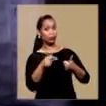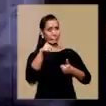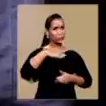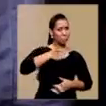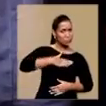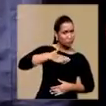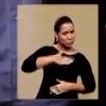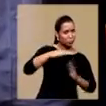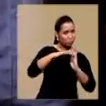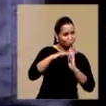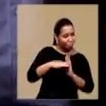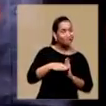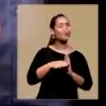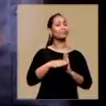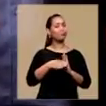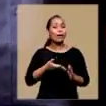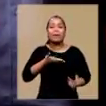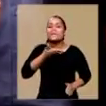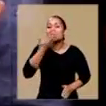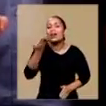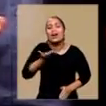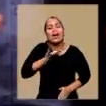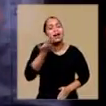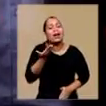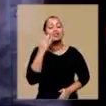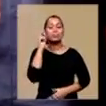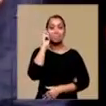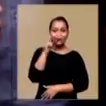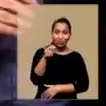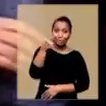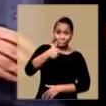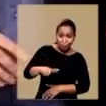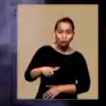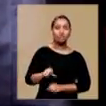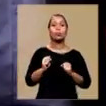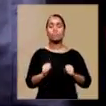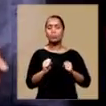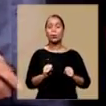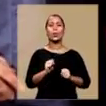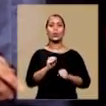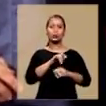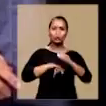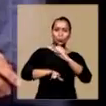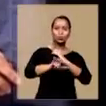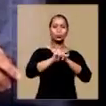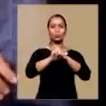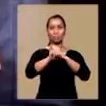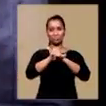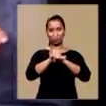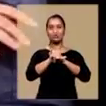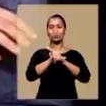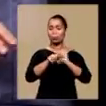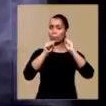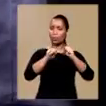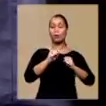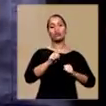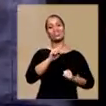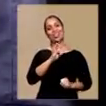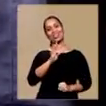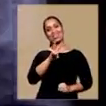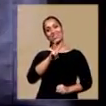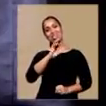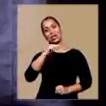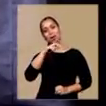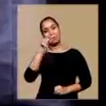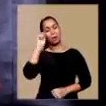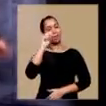Se você gostou desse programa, é muito fácil para assisti-lo novamente. Procura no YouTube o nosso canal. Só digitar TV